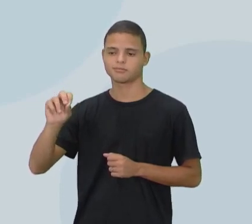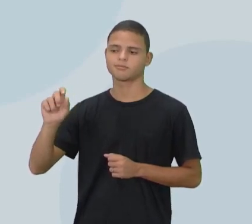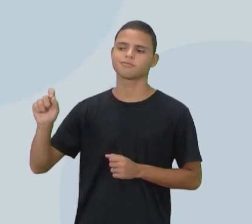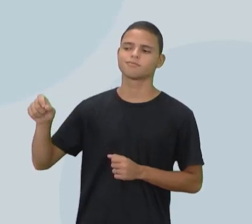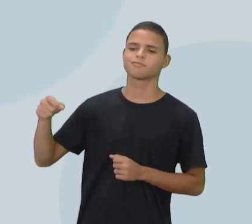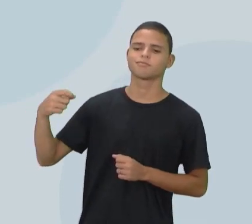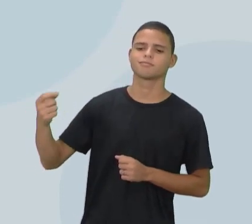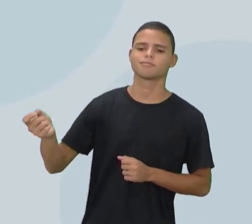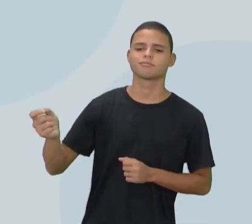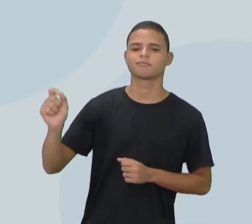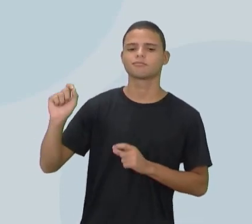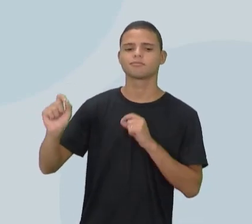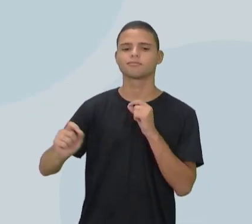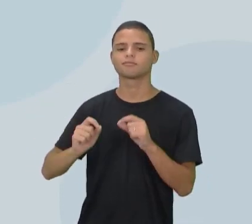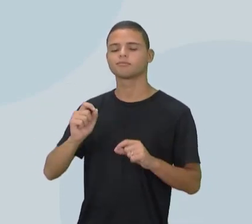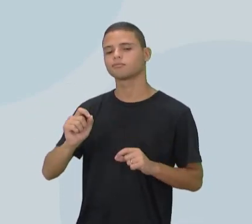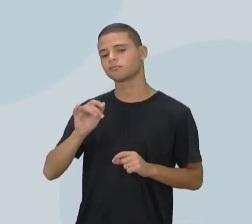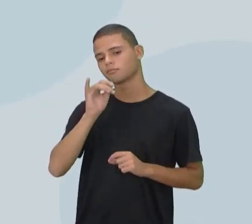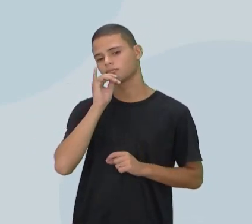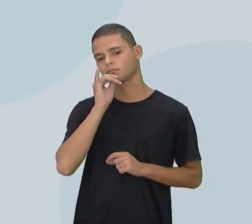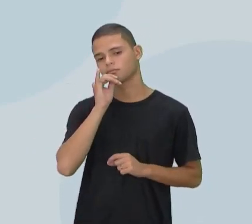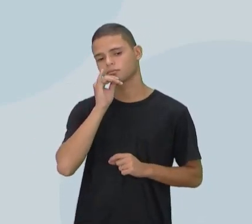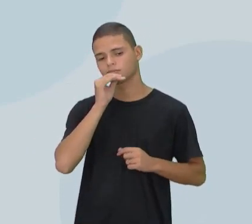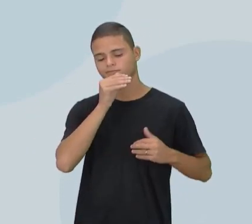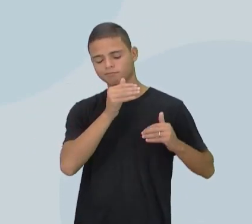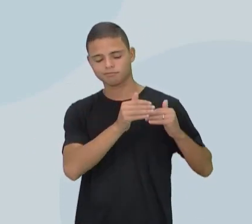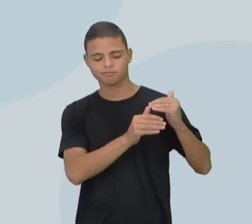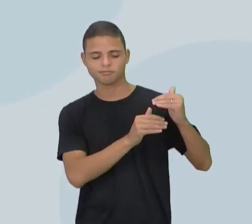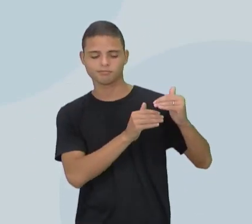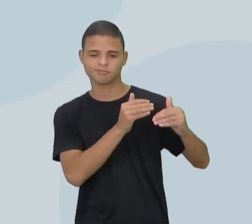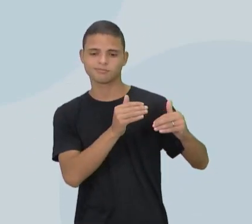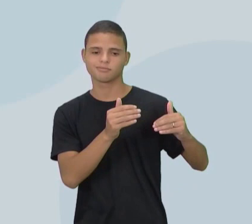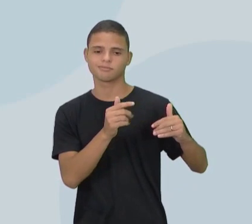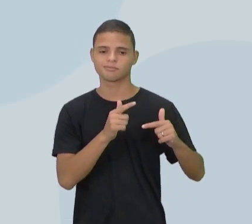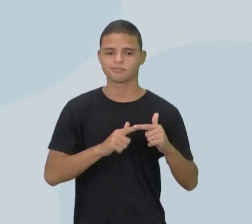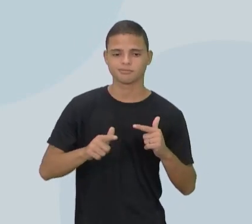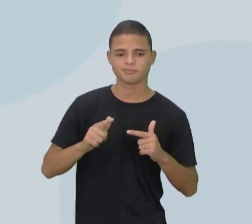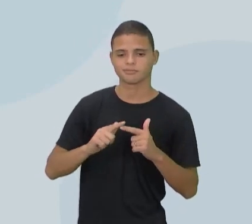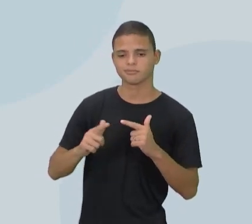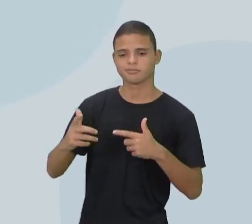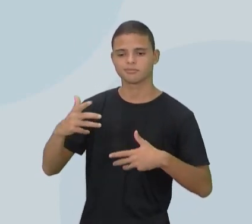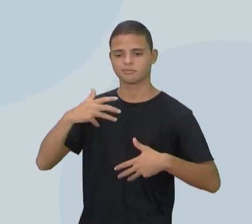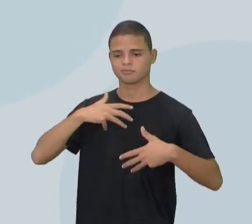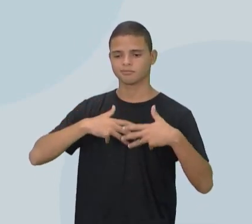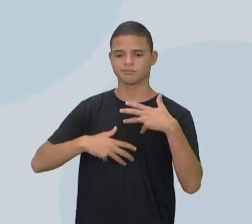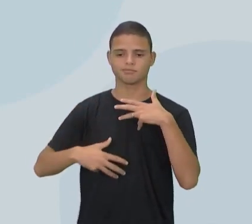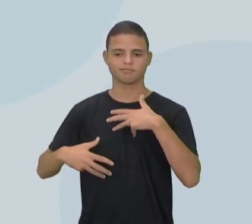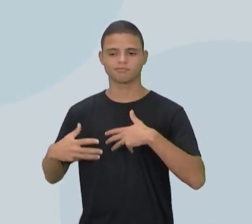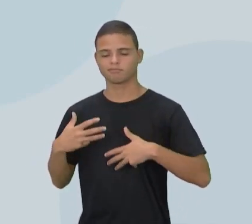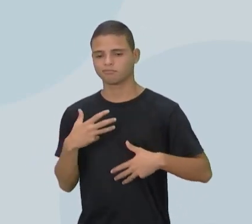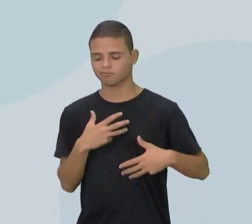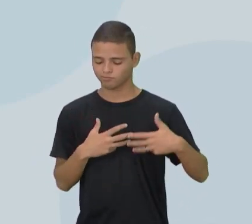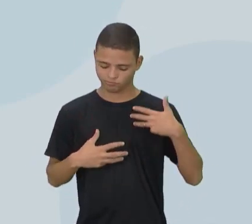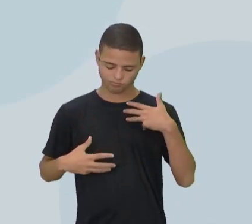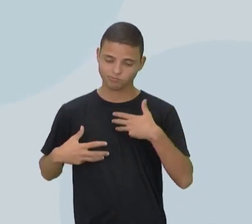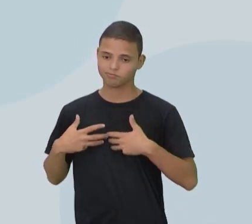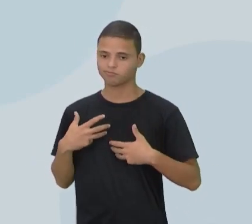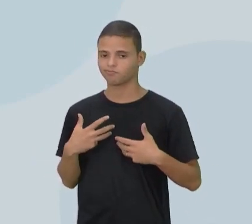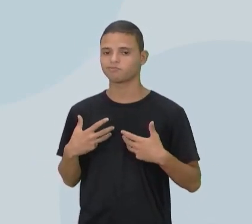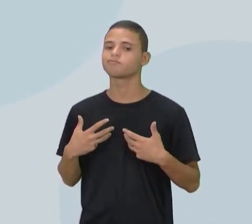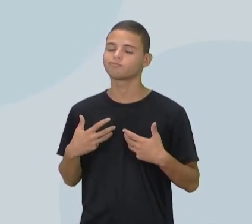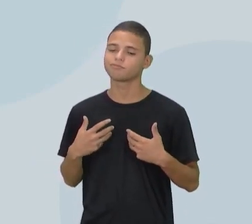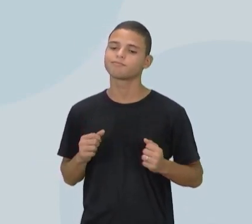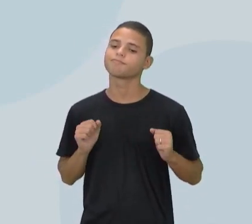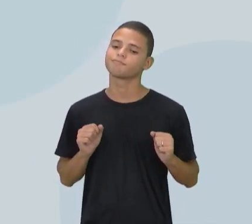essa asbestose? É um processo aí que vai acontecer, que vai, vamos falar